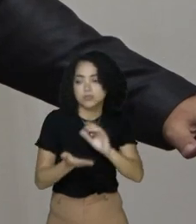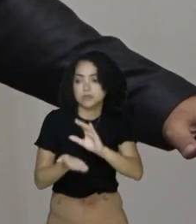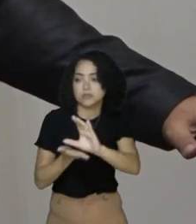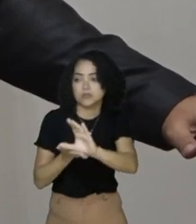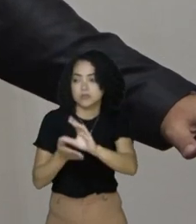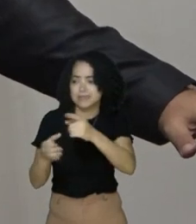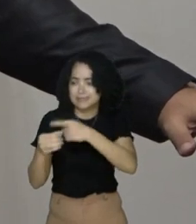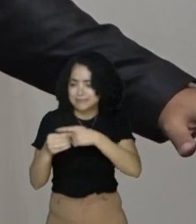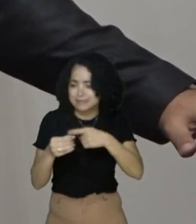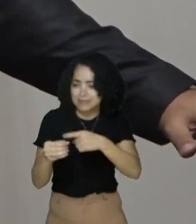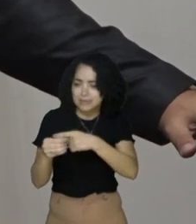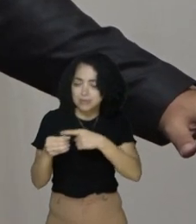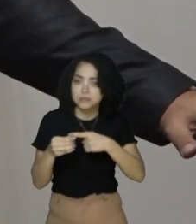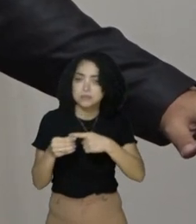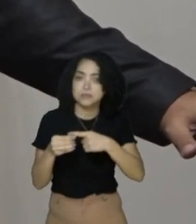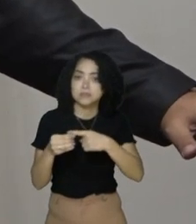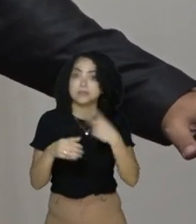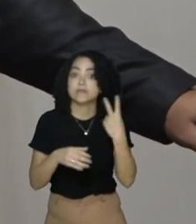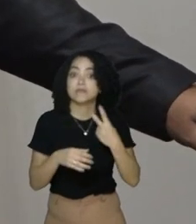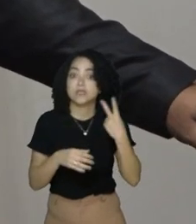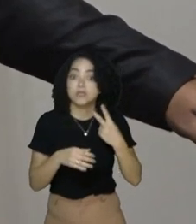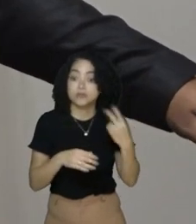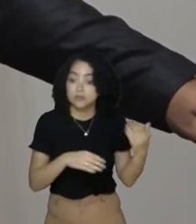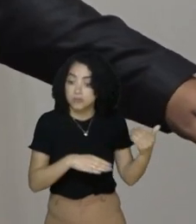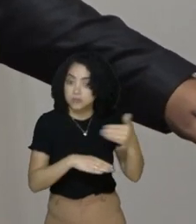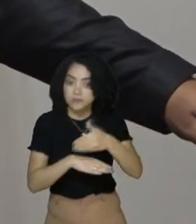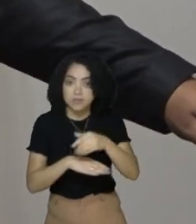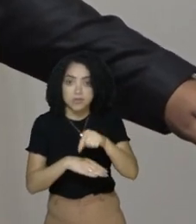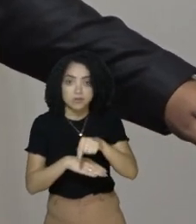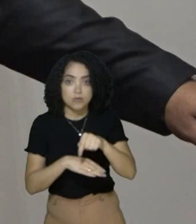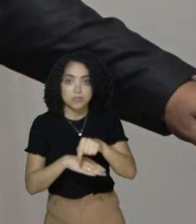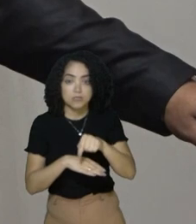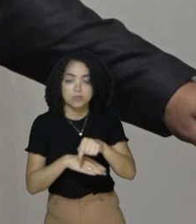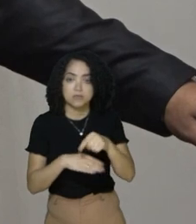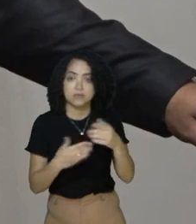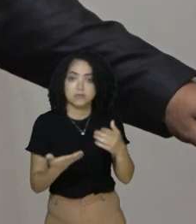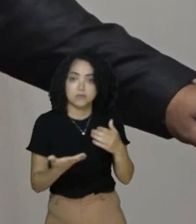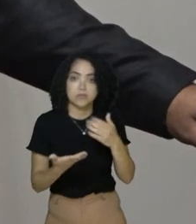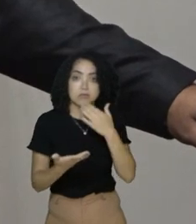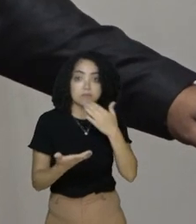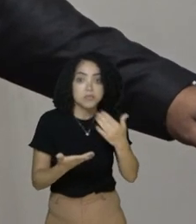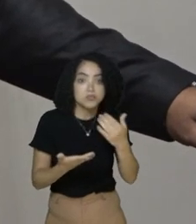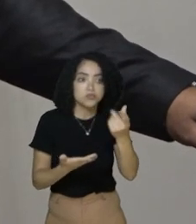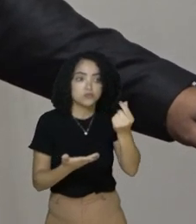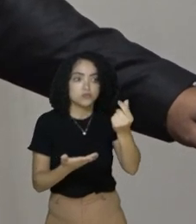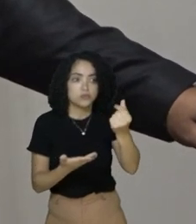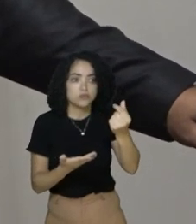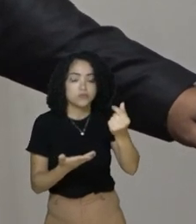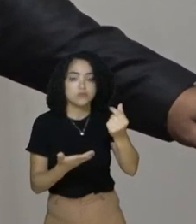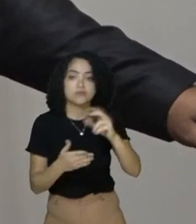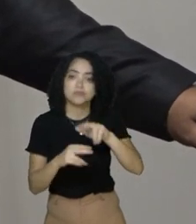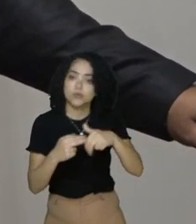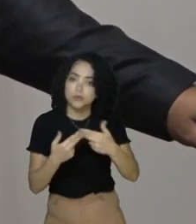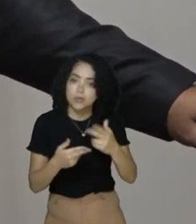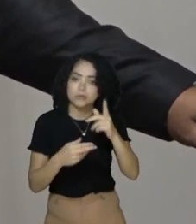cidades aí, então, vereadores vieram aqui no meu gabinete hoje falar para atrás de recursos para as chuvas.